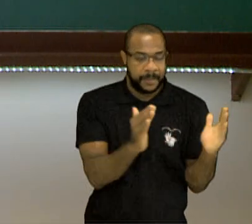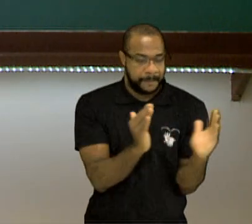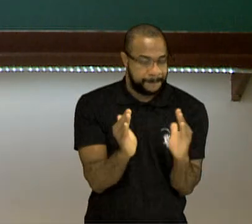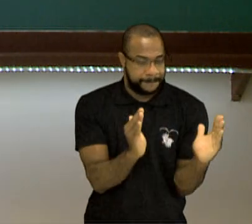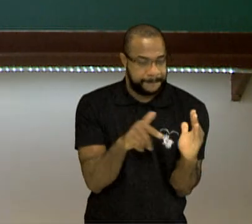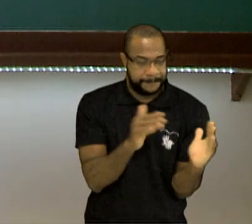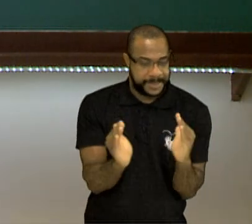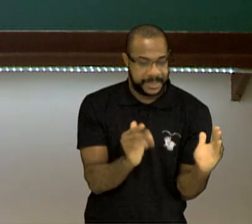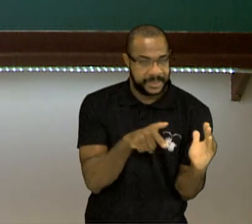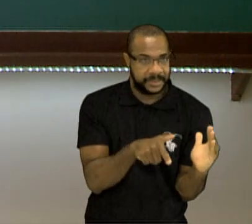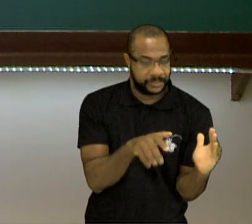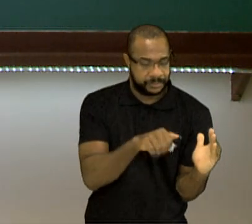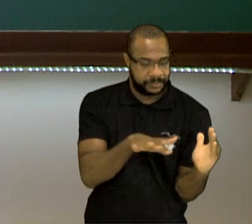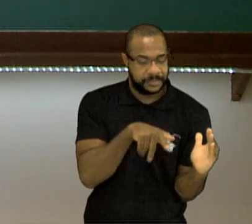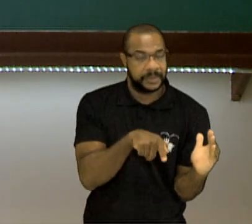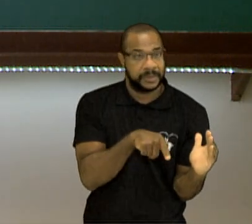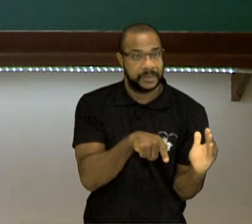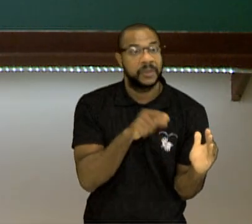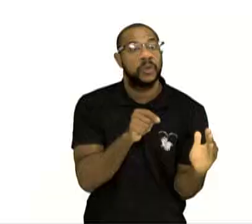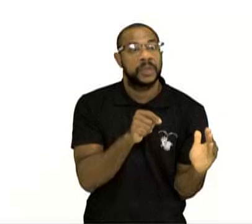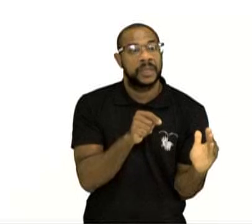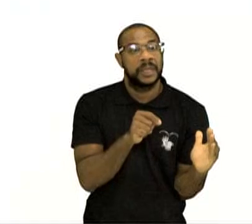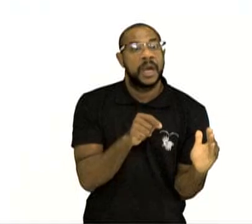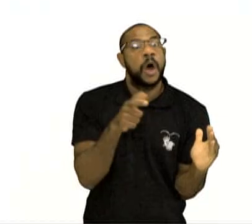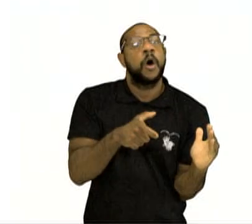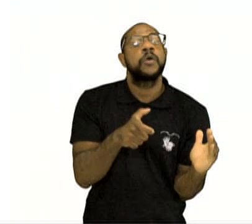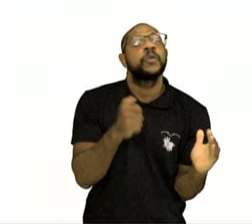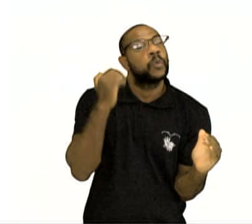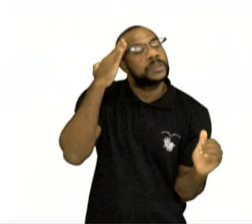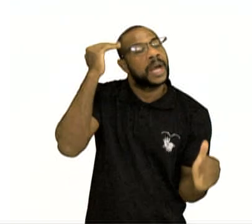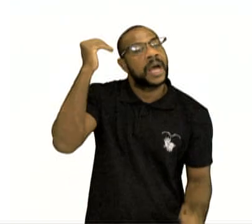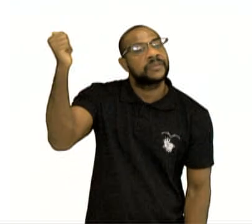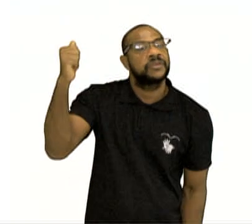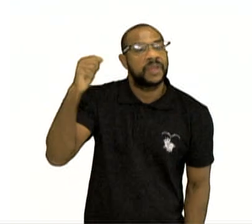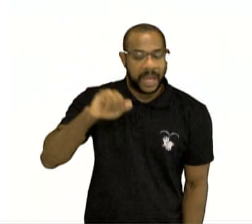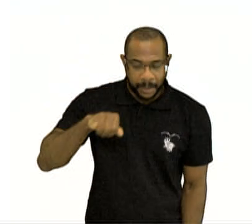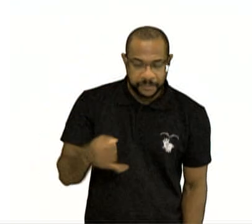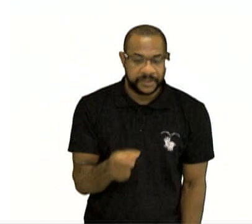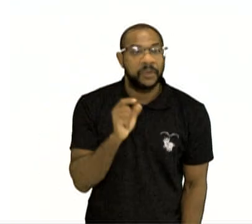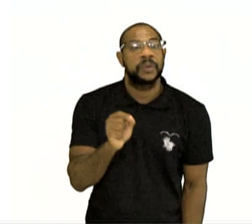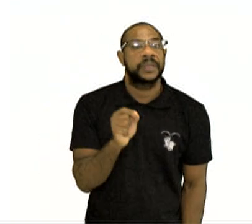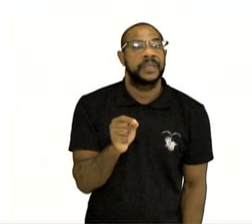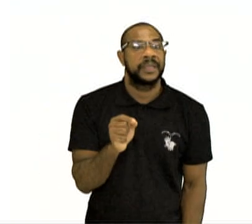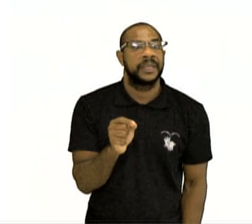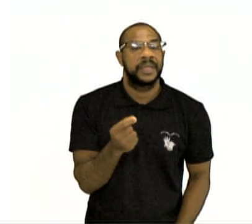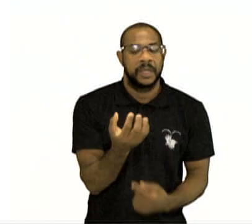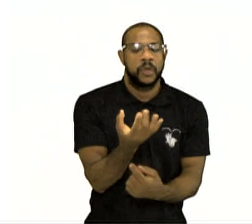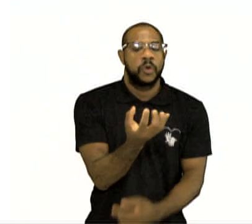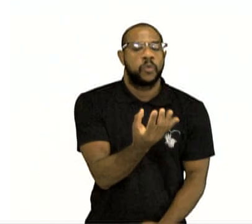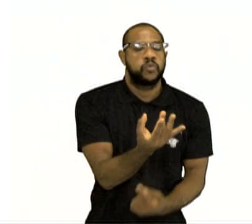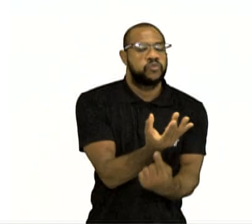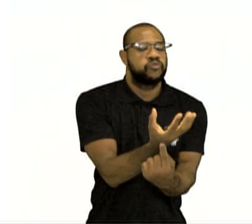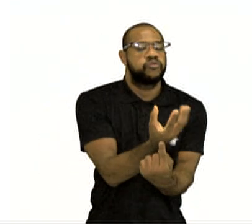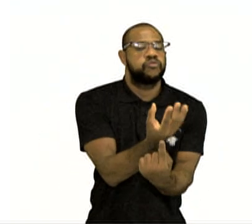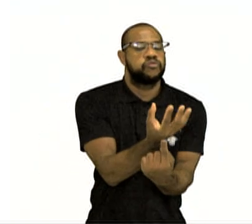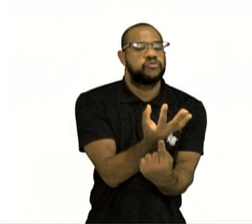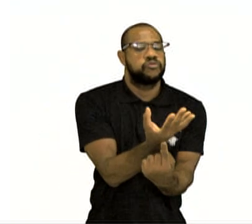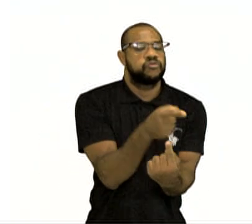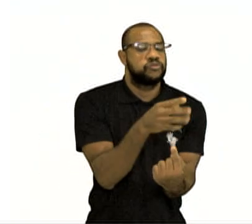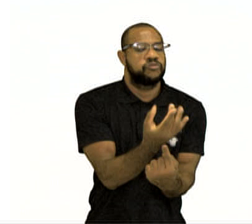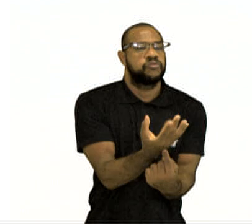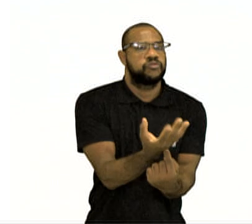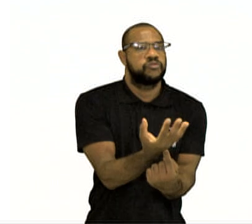onde os artistas aproveitaram a iluminação de ambientes com a luz de velas,